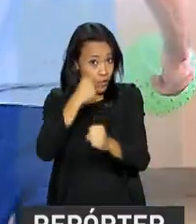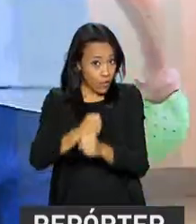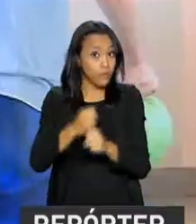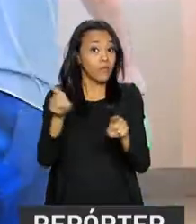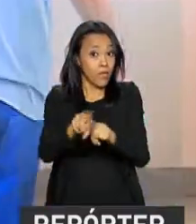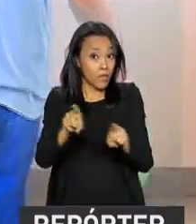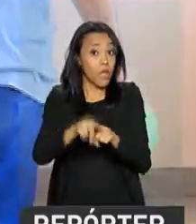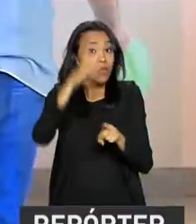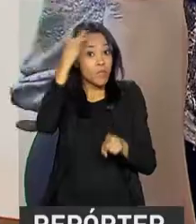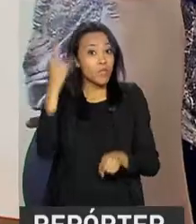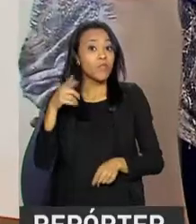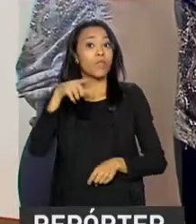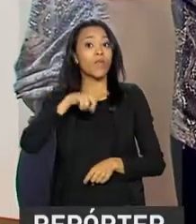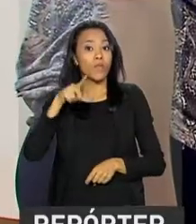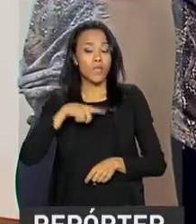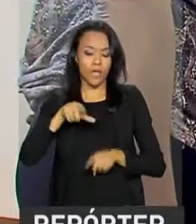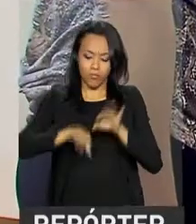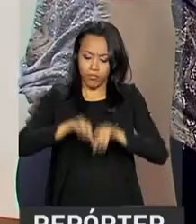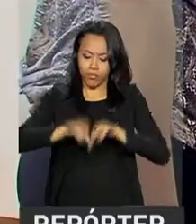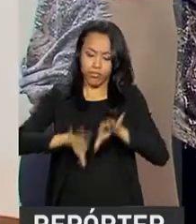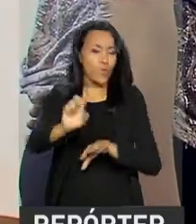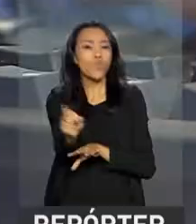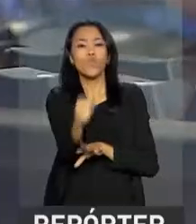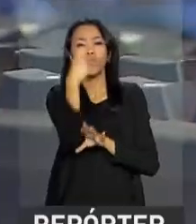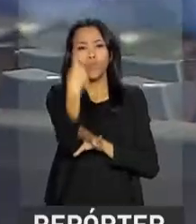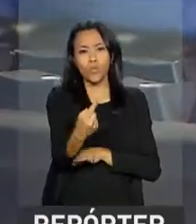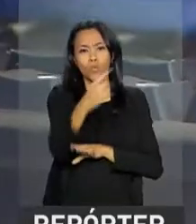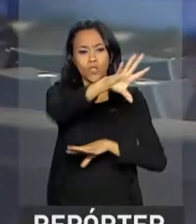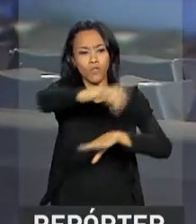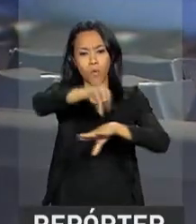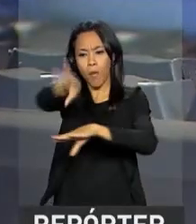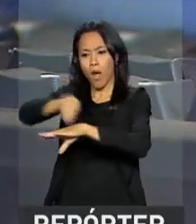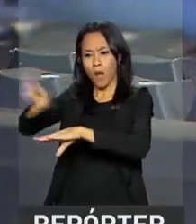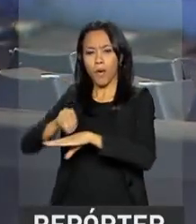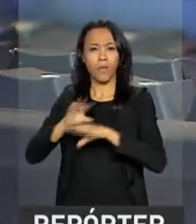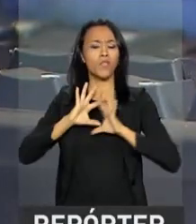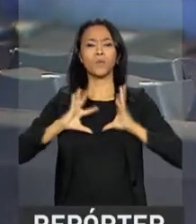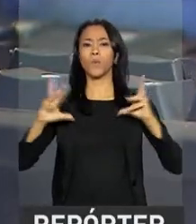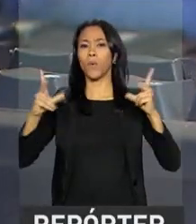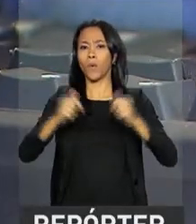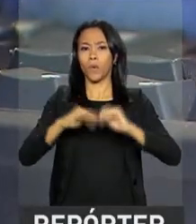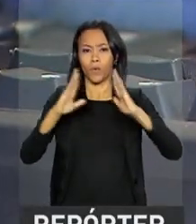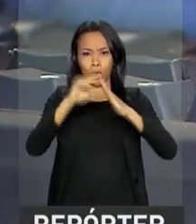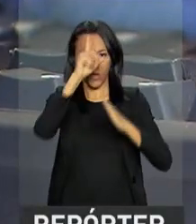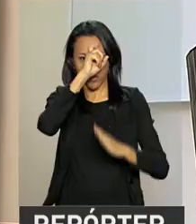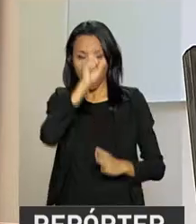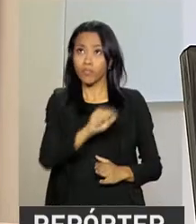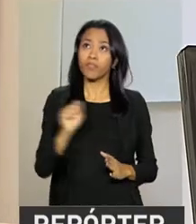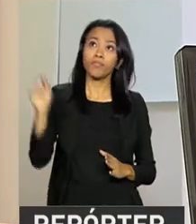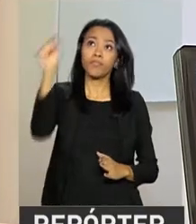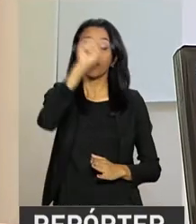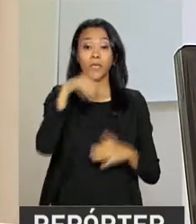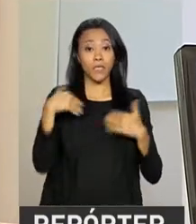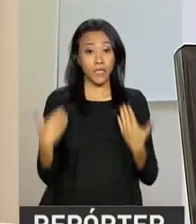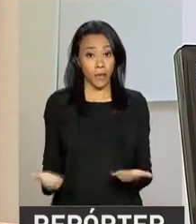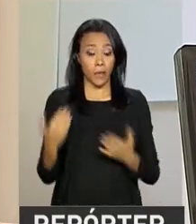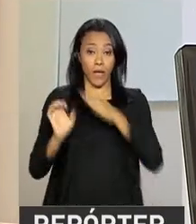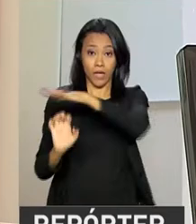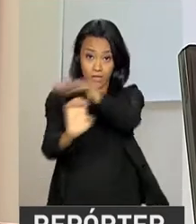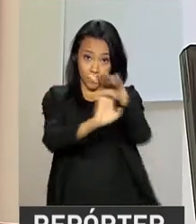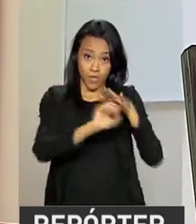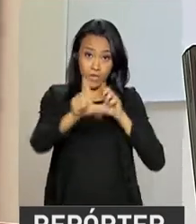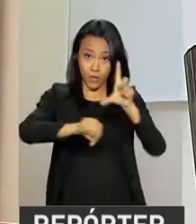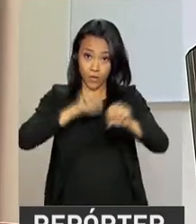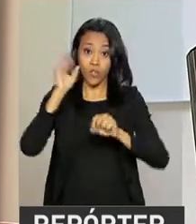cidadãos vão ter um prontuário eletrônico único e disponível em toda a rede pública de saúde a partir do edital as empresas selecionadas vão